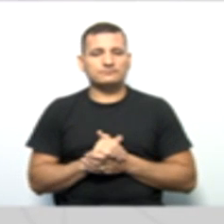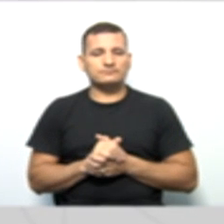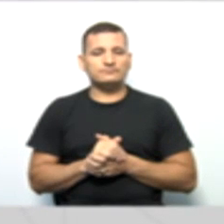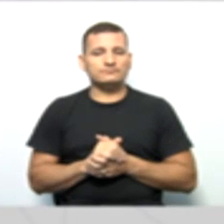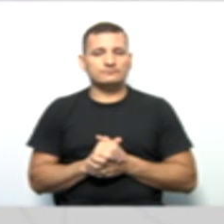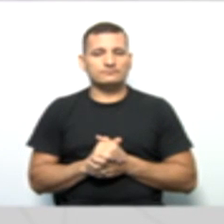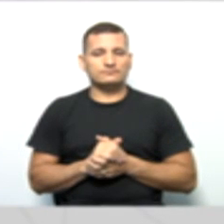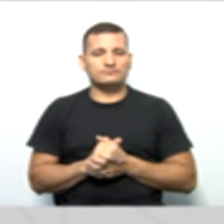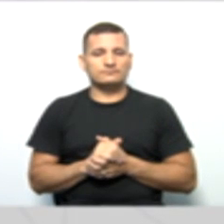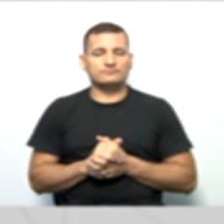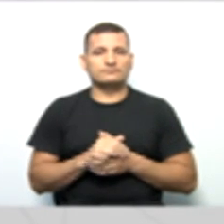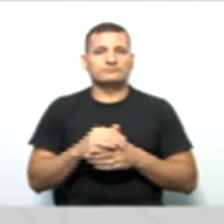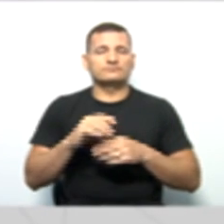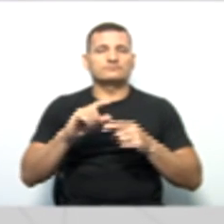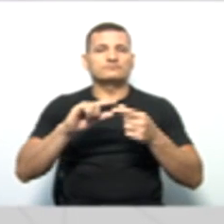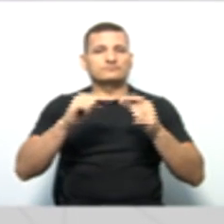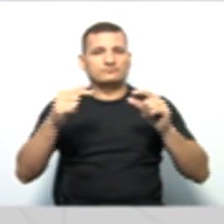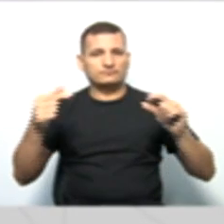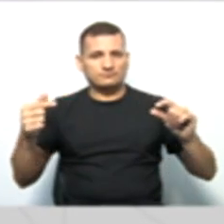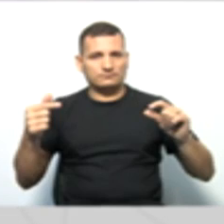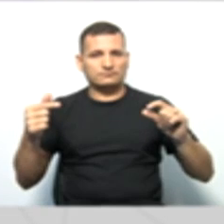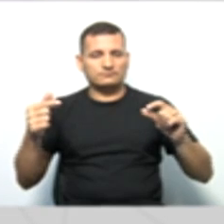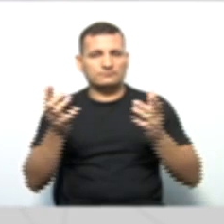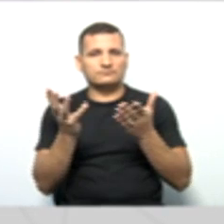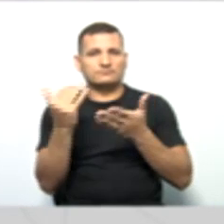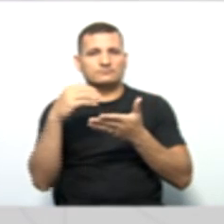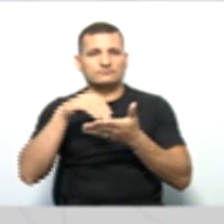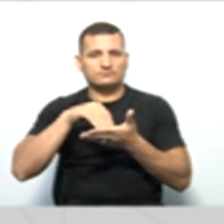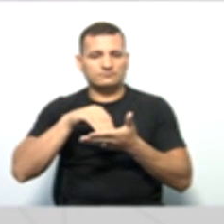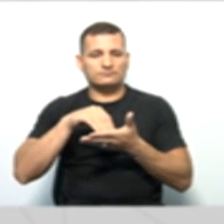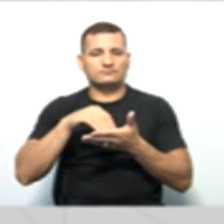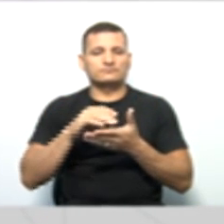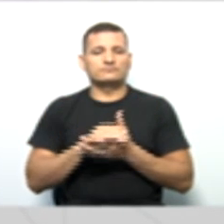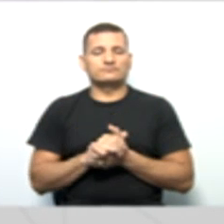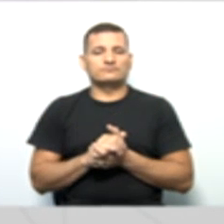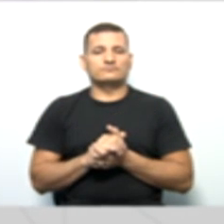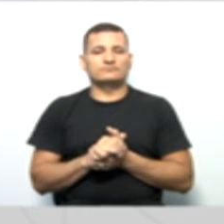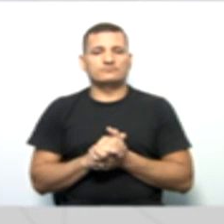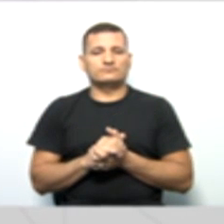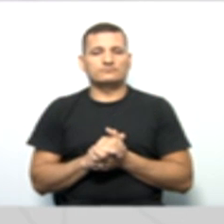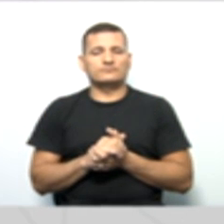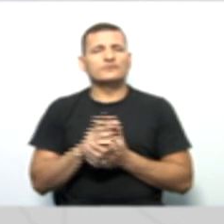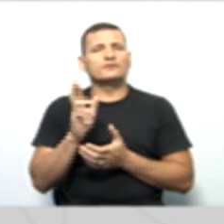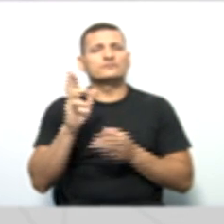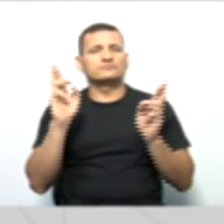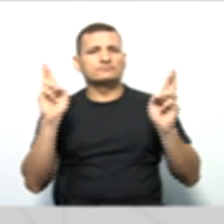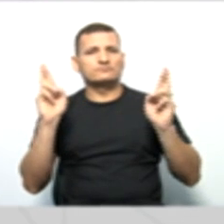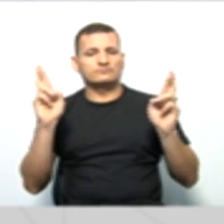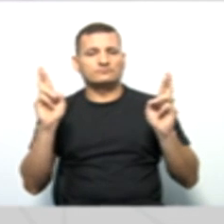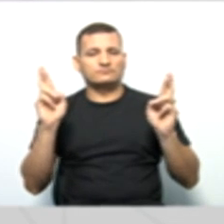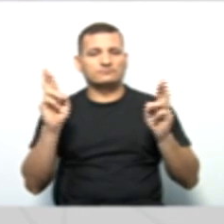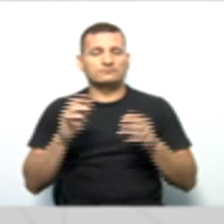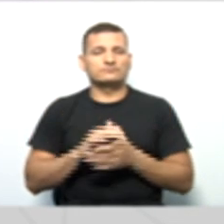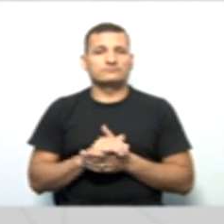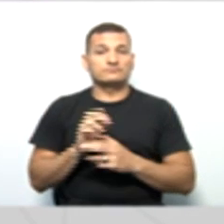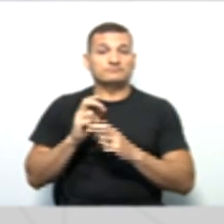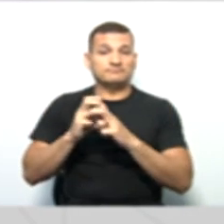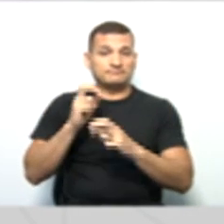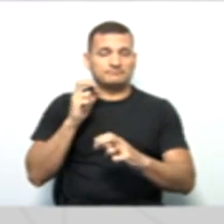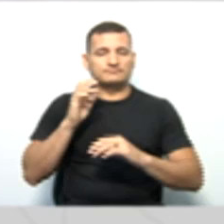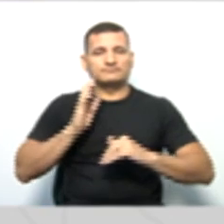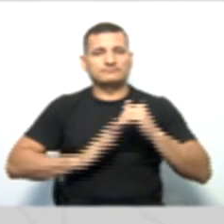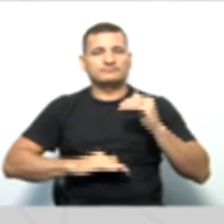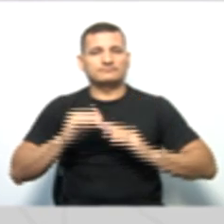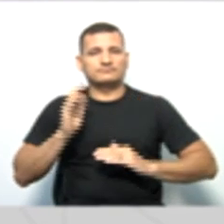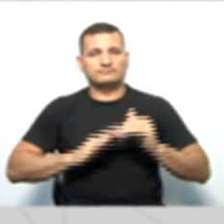ó. Estrutura de dados, arquitetura, interface e componentes de software. Quem é o responsável? Os engenheiros de software,